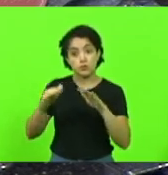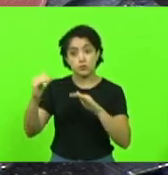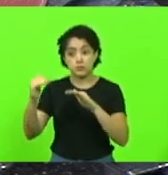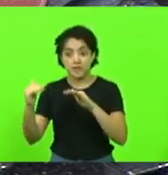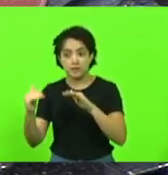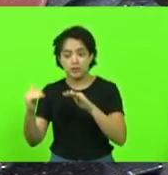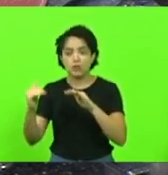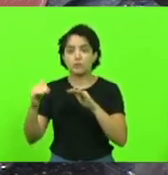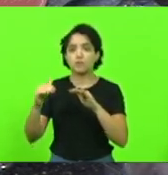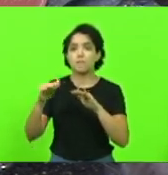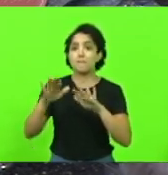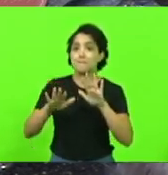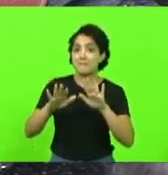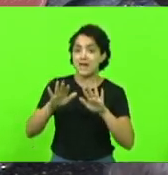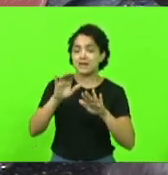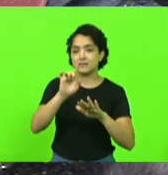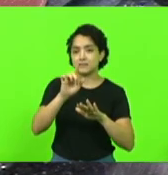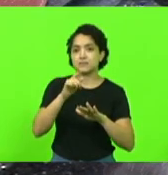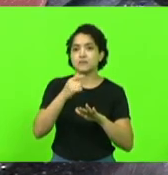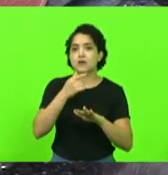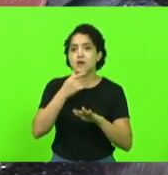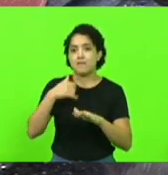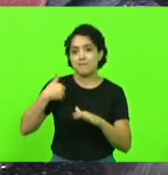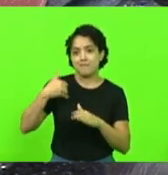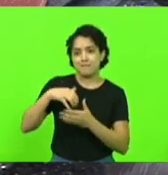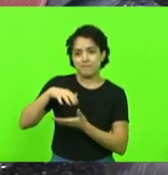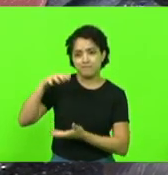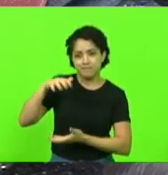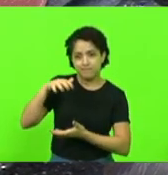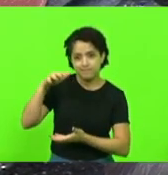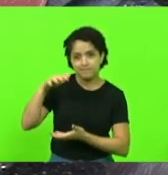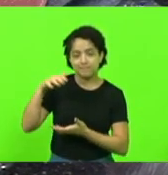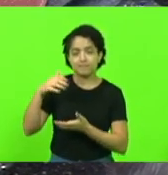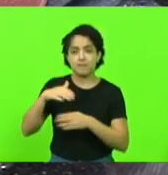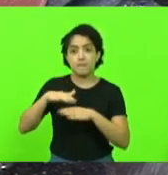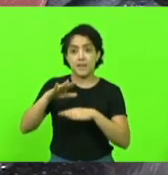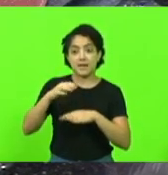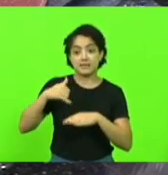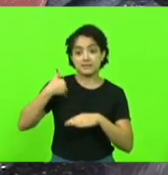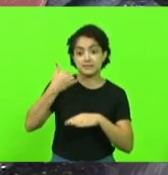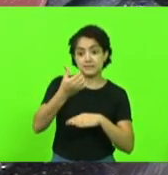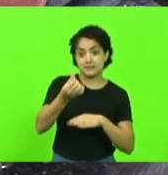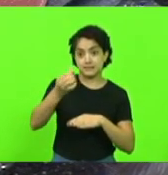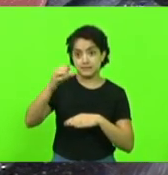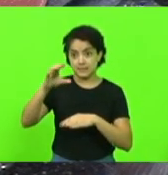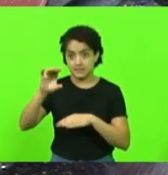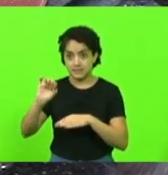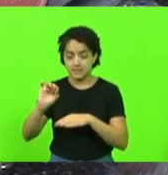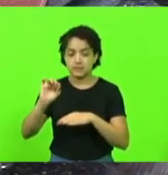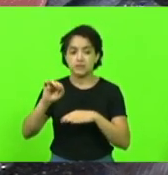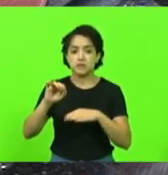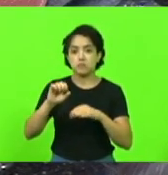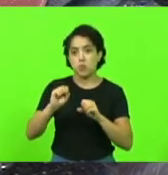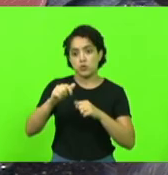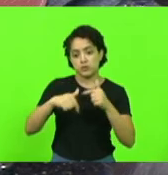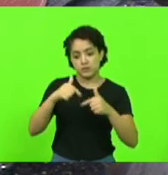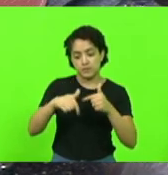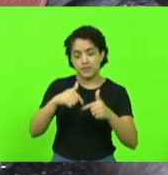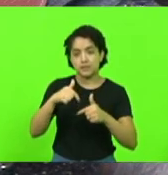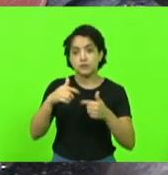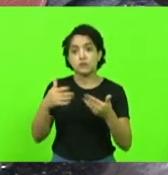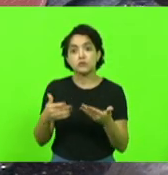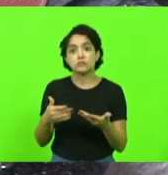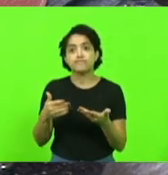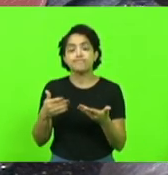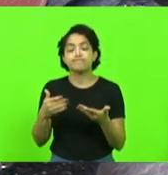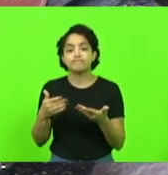no caso de idosos, por exemplo, que é qualquer pessoa com mais de 60 anos que ainda pode estar no mercado de trabalho, nós estamos